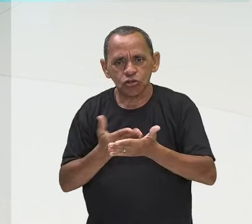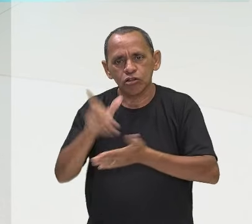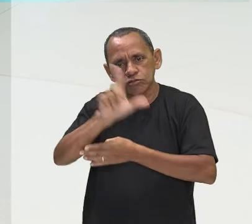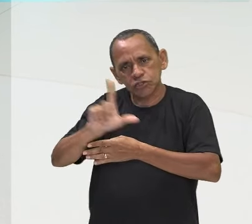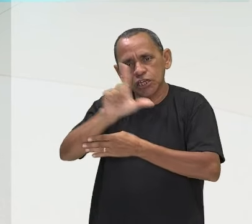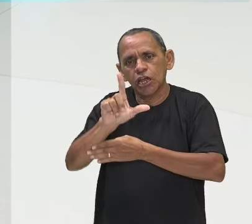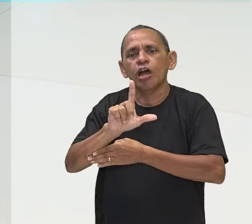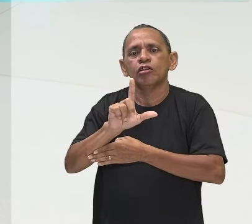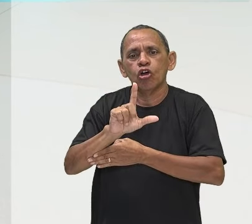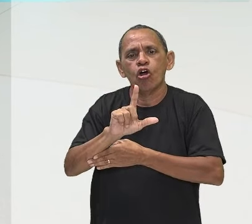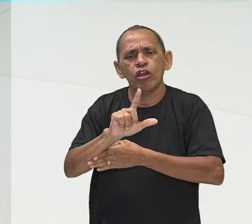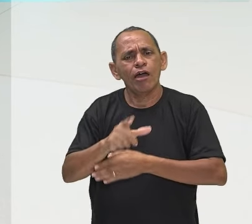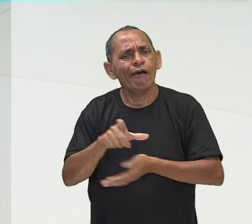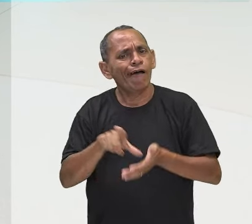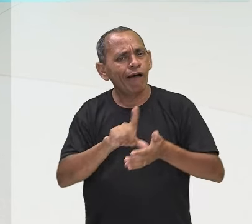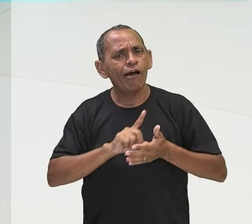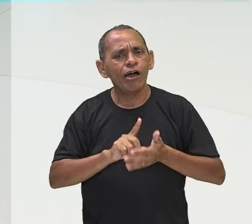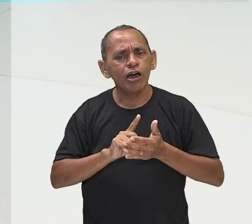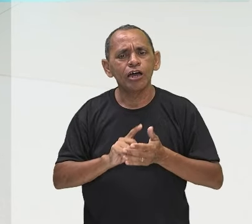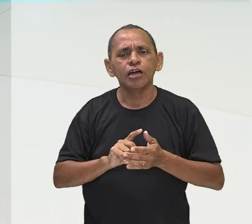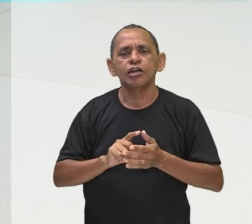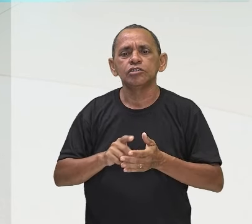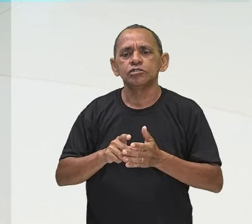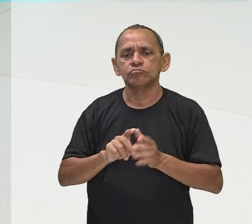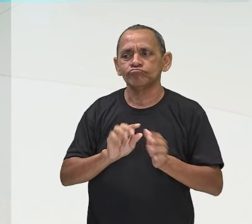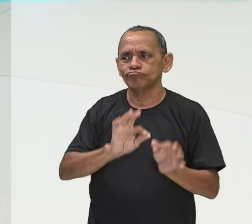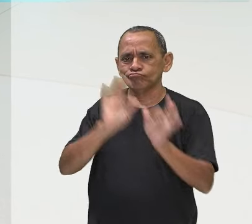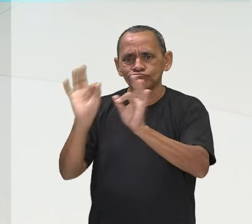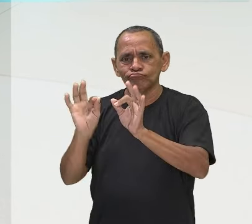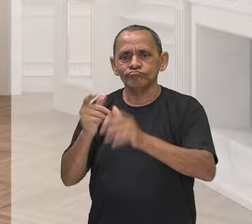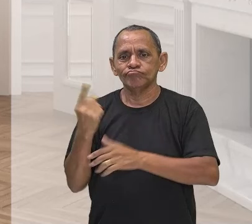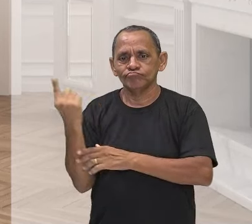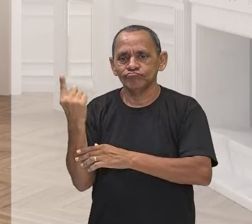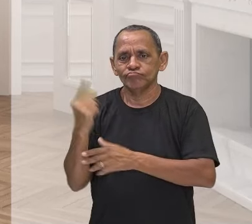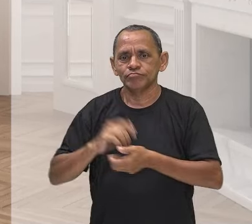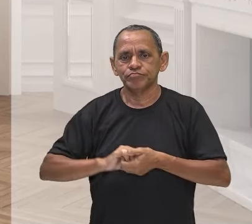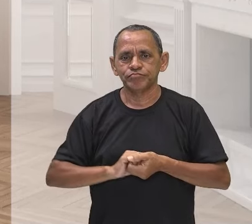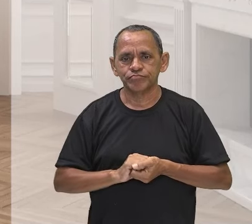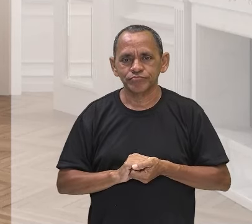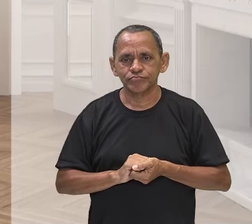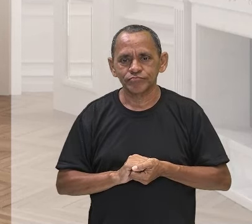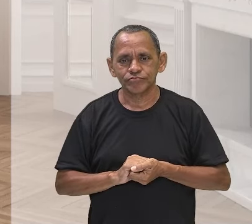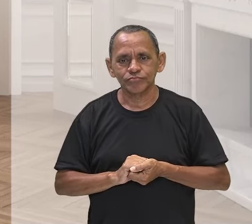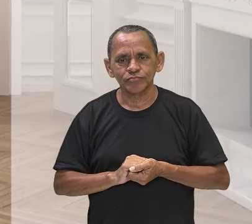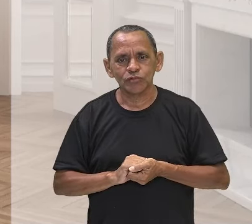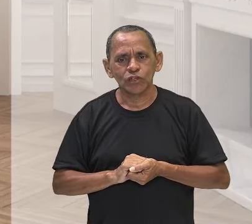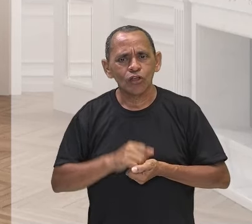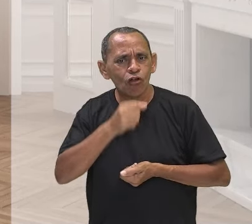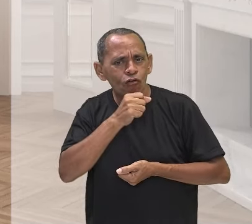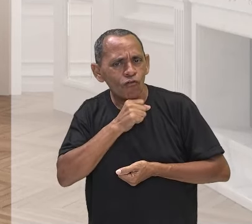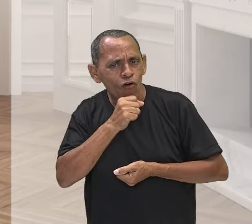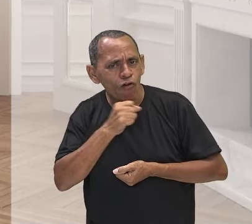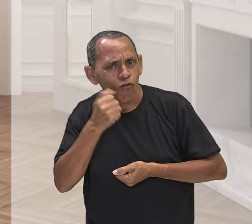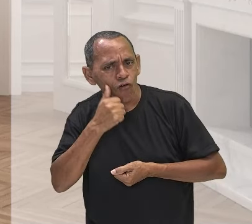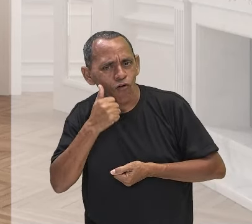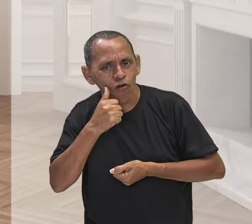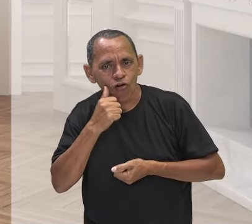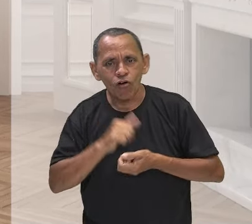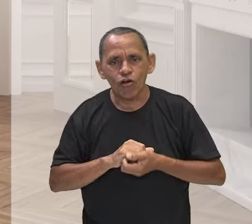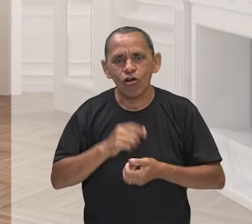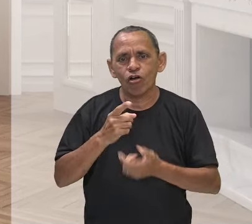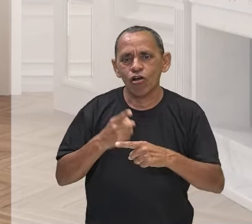eu quero que vocês vejam um vídeo junto comigo. Vamos a ele. Vovó, por que não tem dentes? Por que